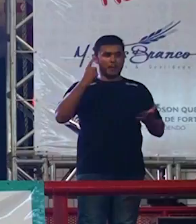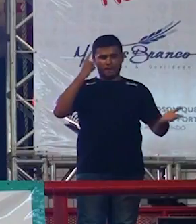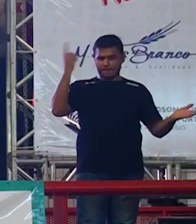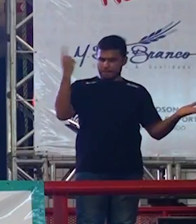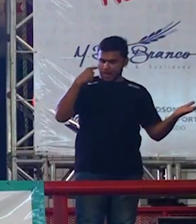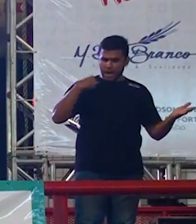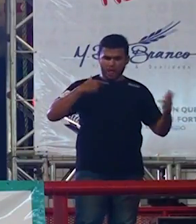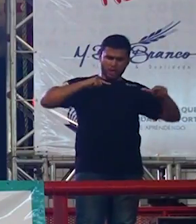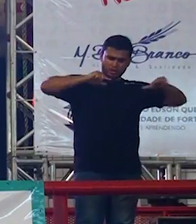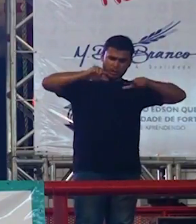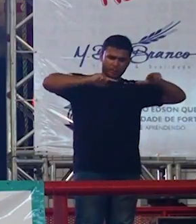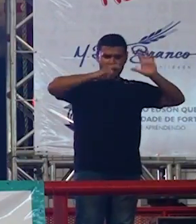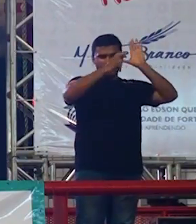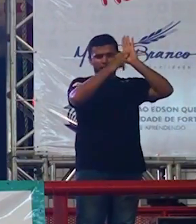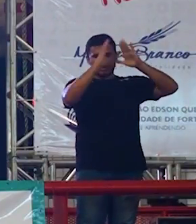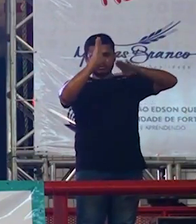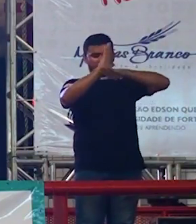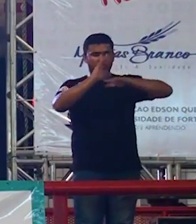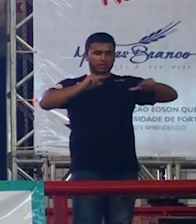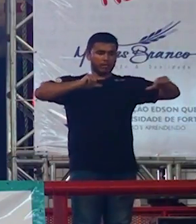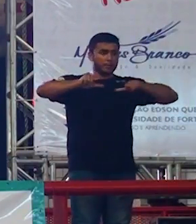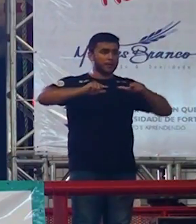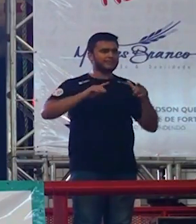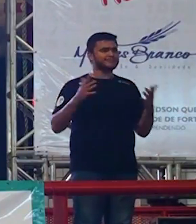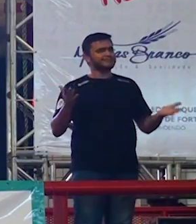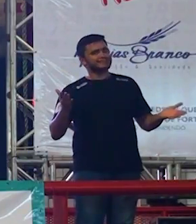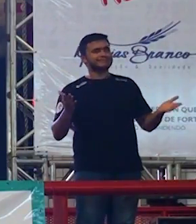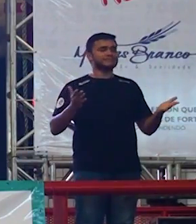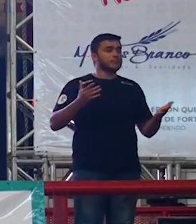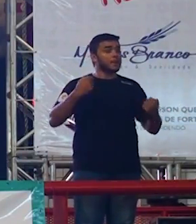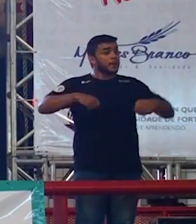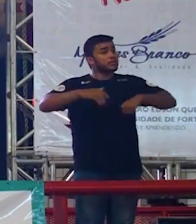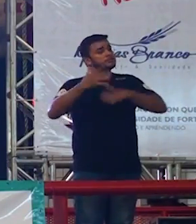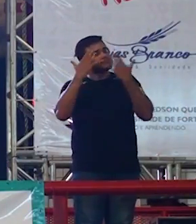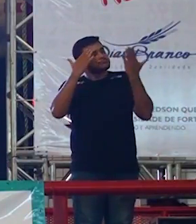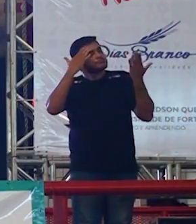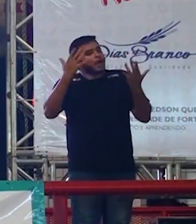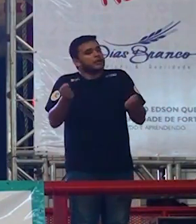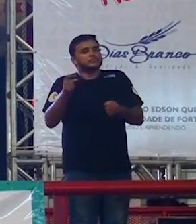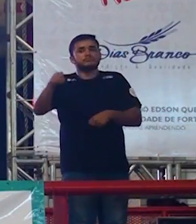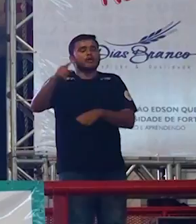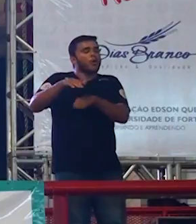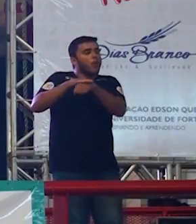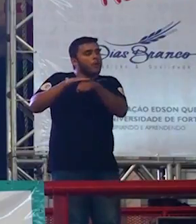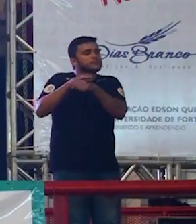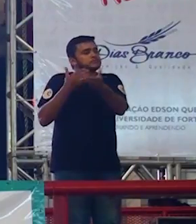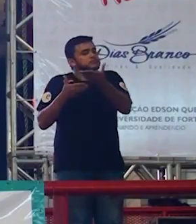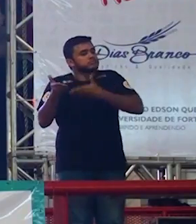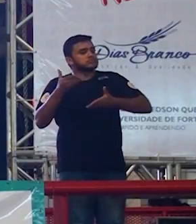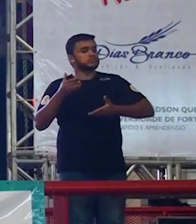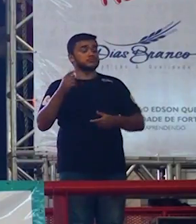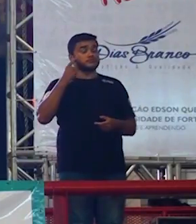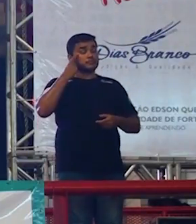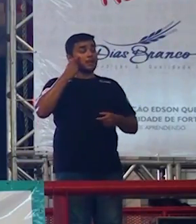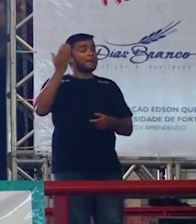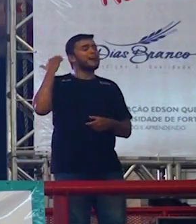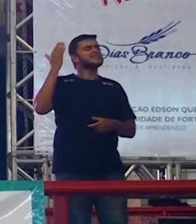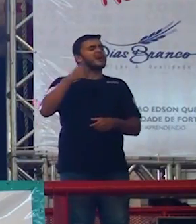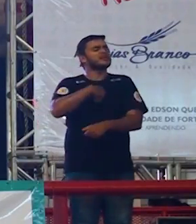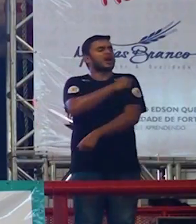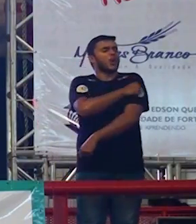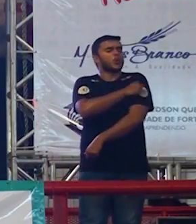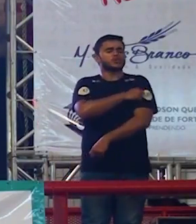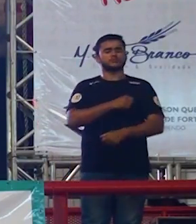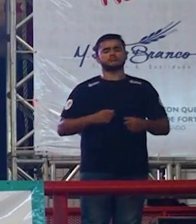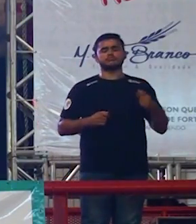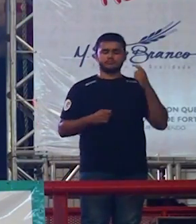trabalhar. Negócio de estudar, negócio de passar no Enem, você tem que ir trabalhar, ganhar dinheiro. Eu tive um aluno que o